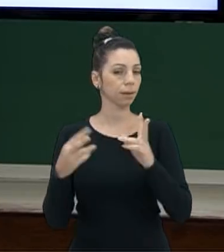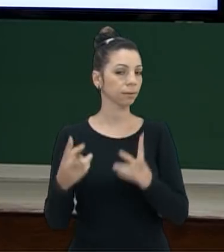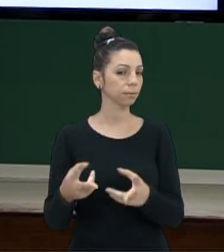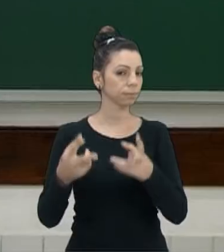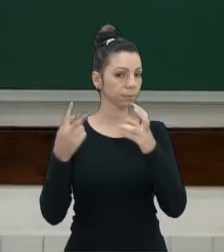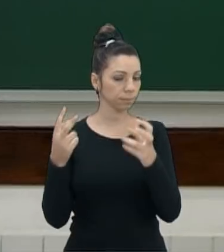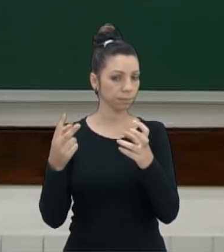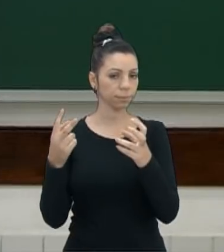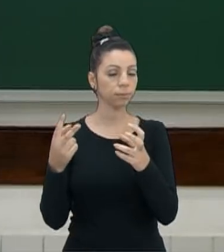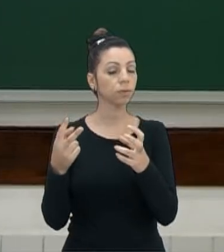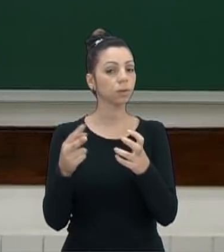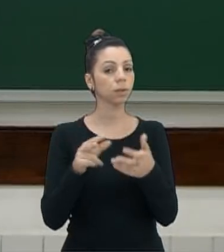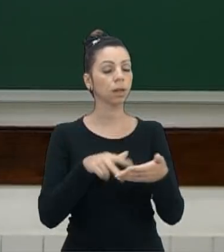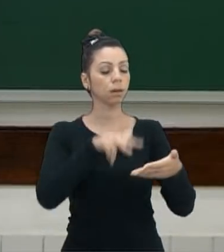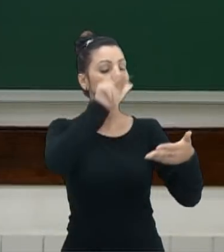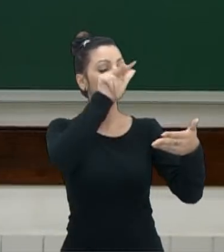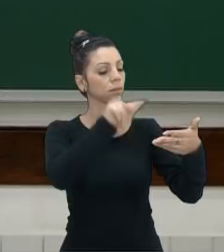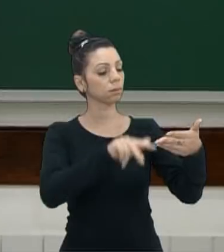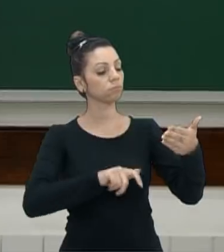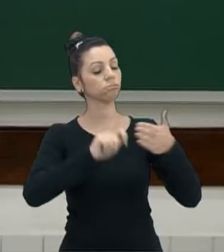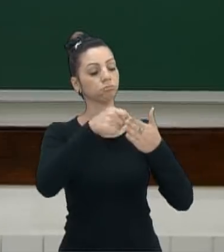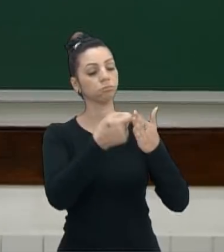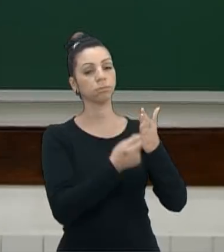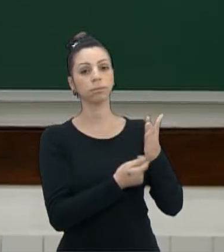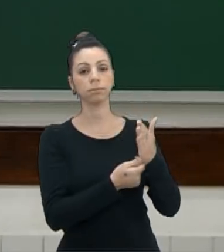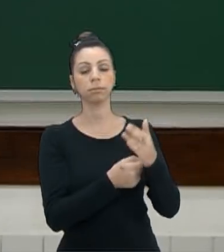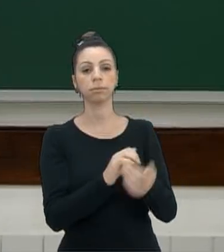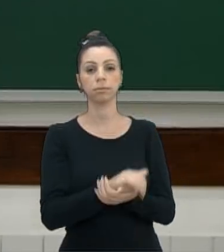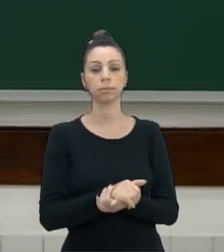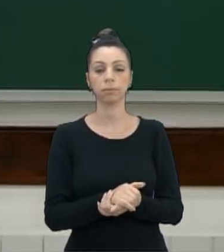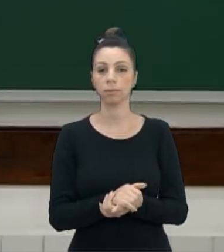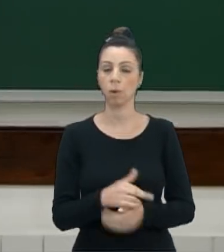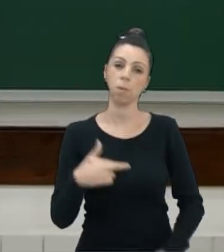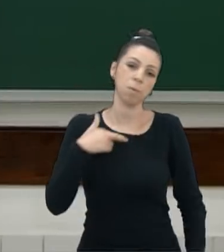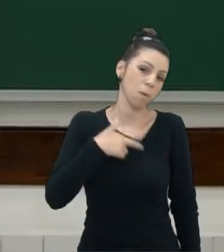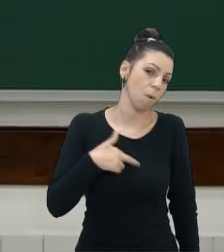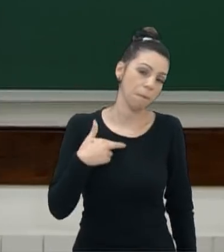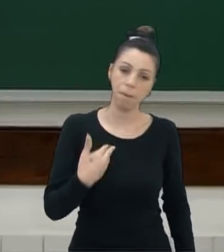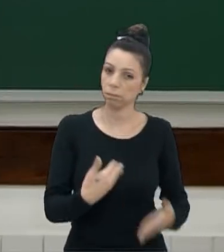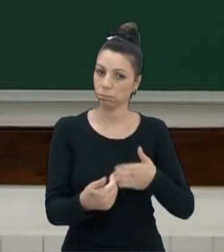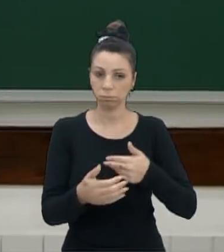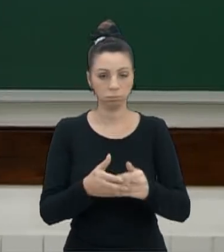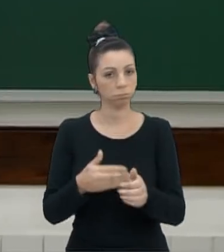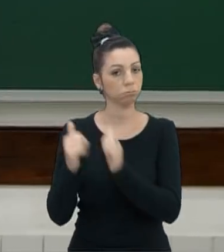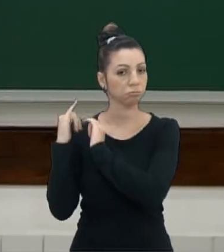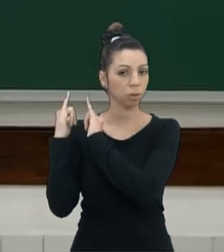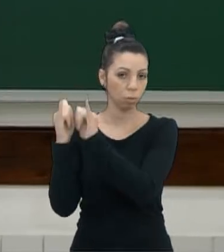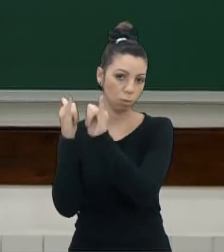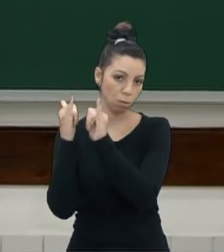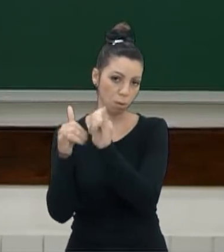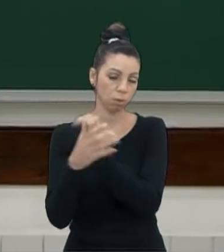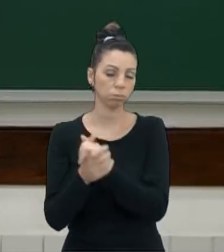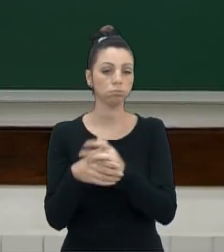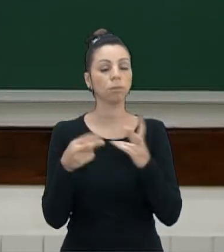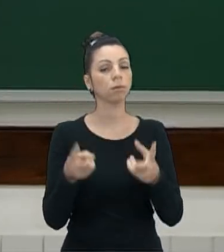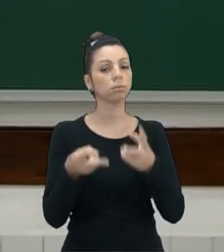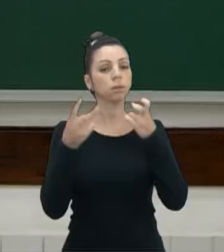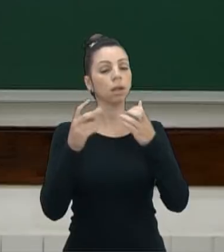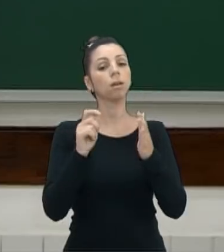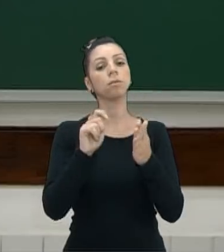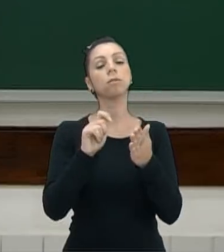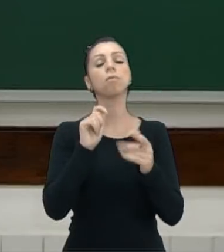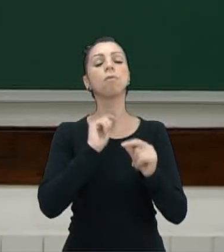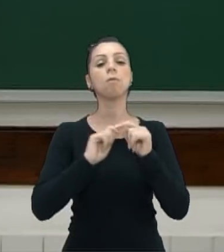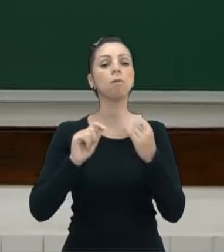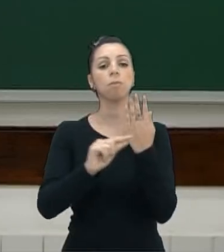quando vocês estiverem lendo um texto, um romance, né, um conto, observe como o autor usou o